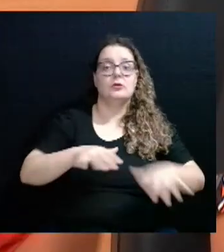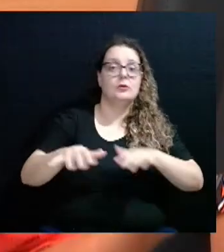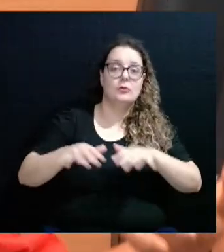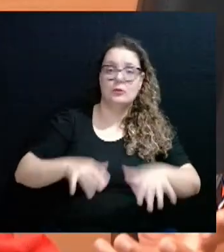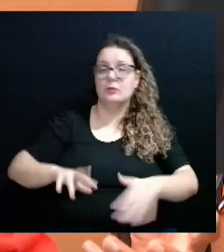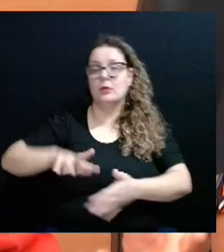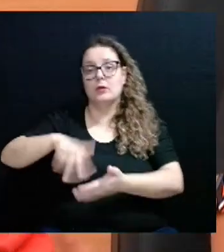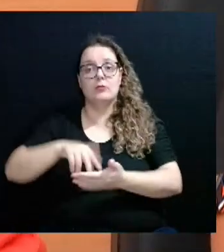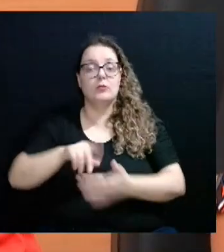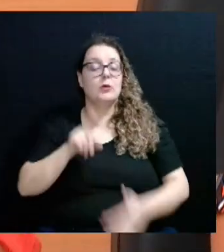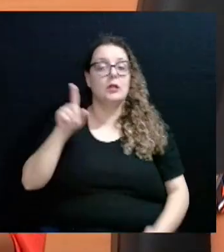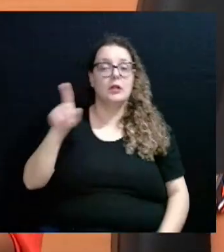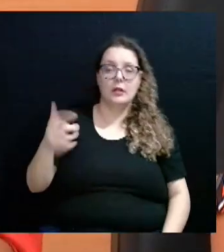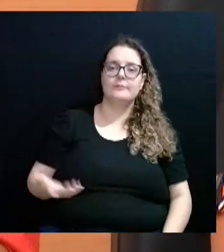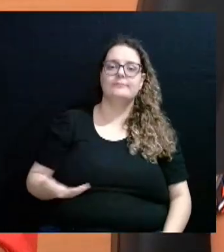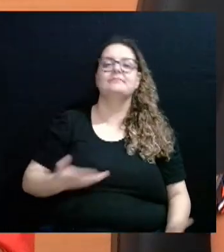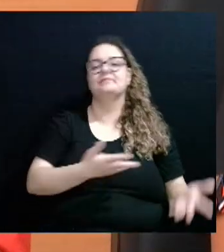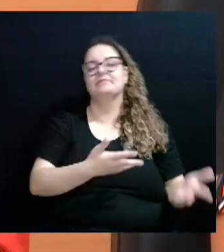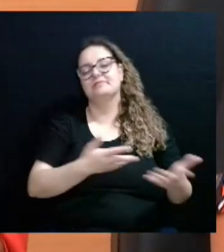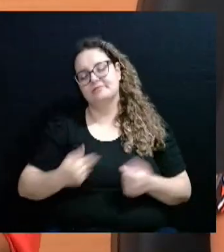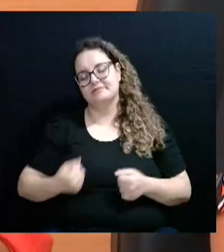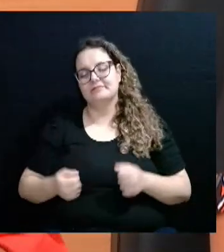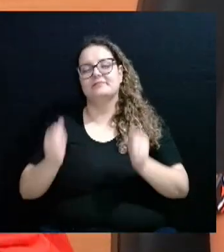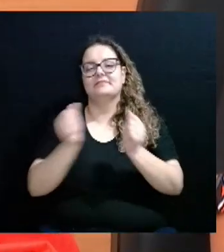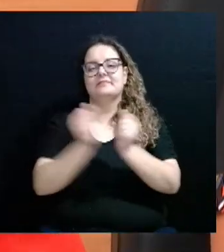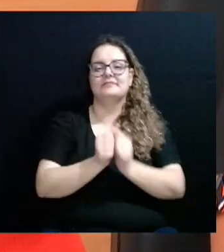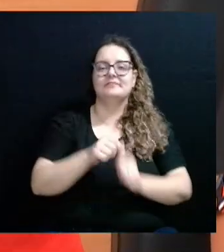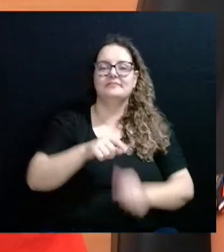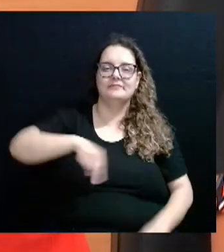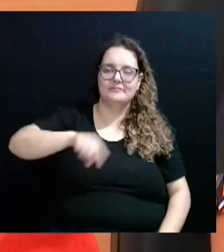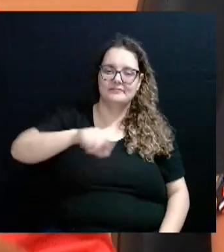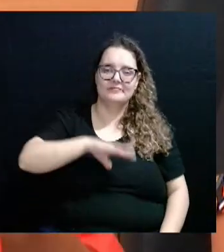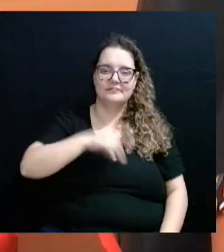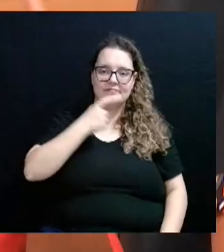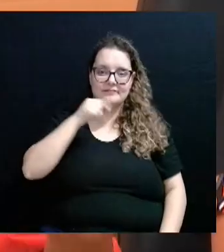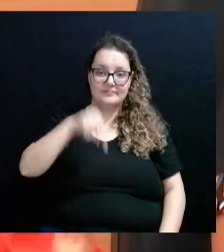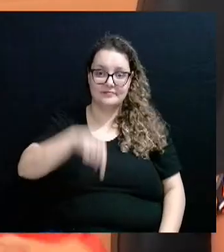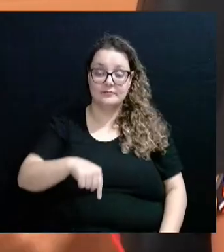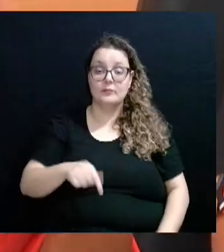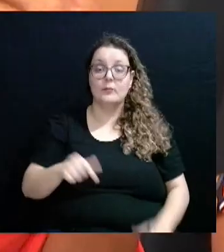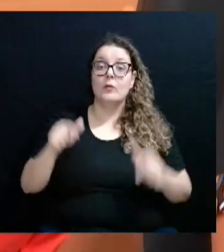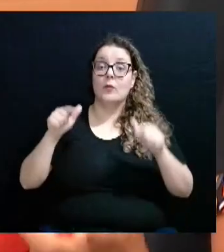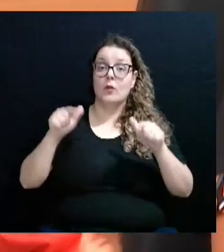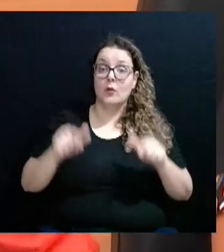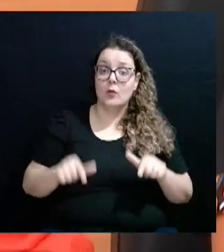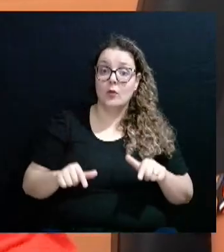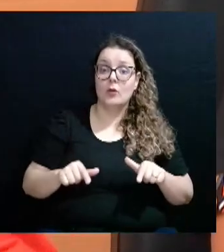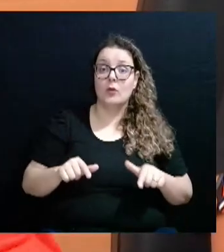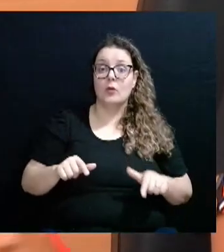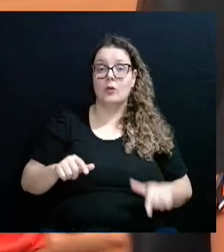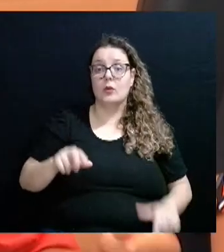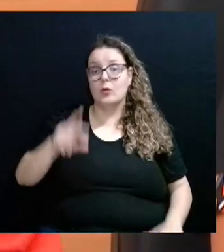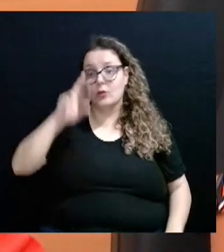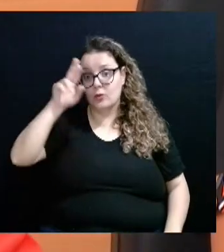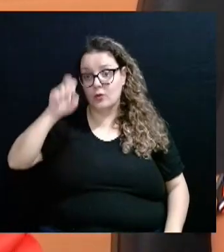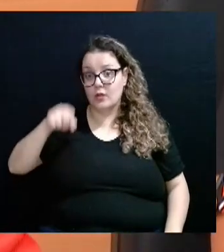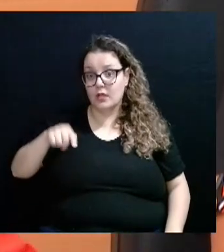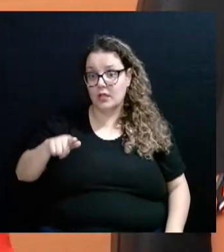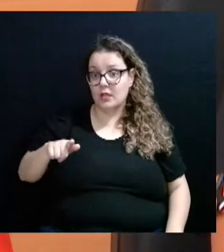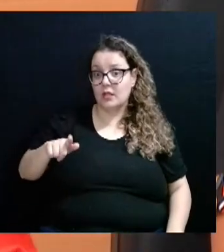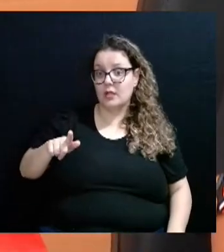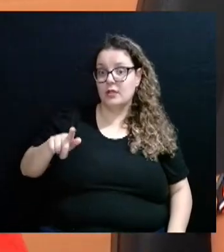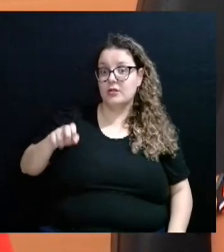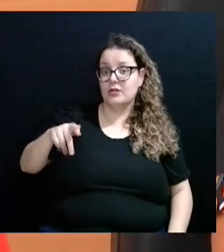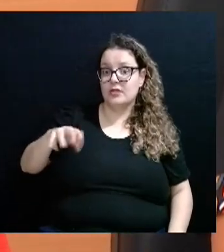lá, e ser convidado para estar aqui em Campinas, que é o lugar onde os senhores de engenho eram os mais